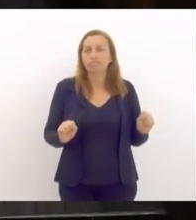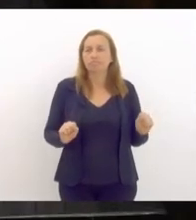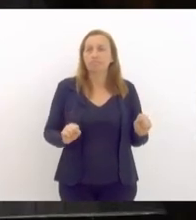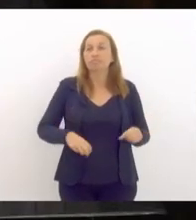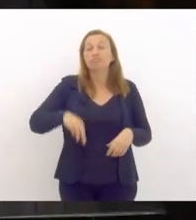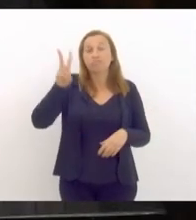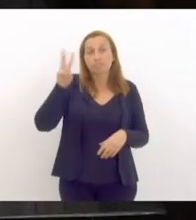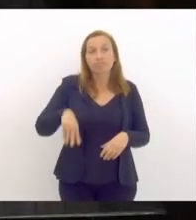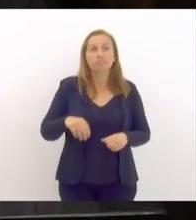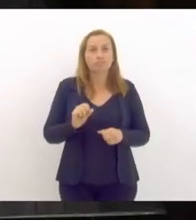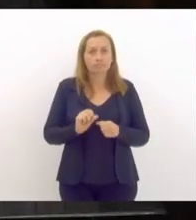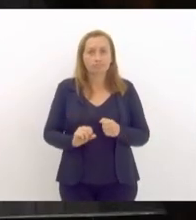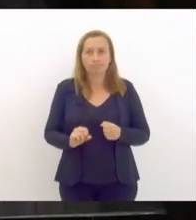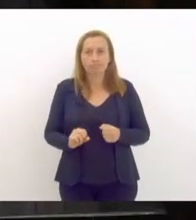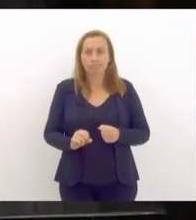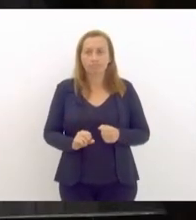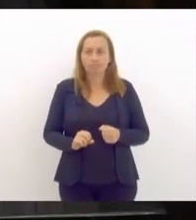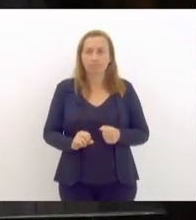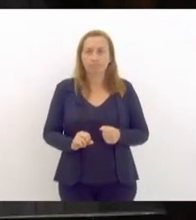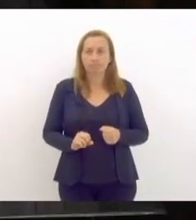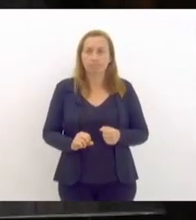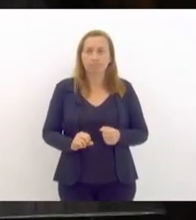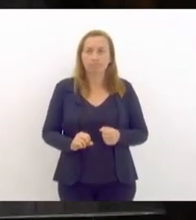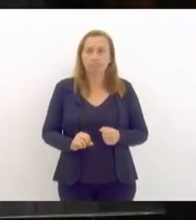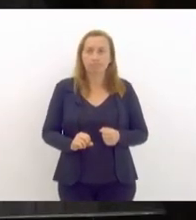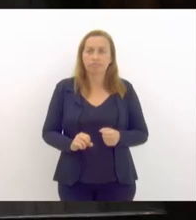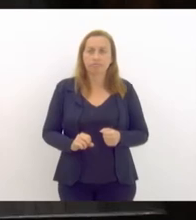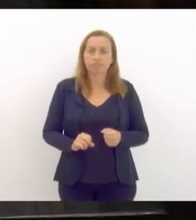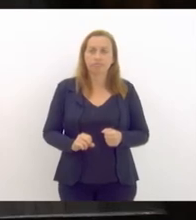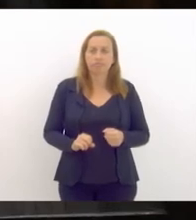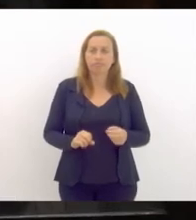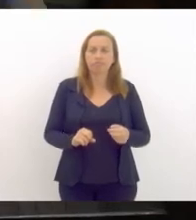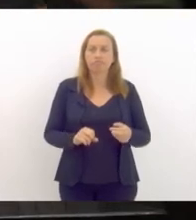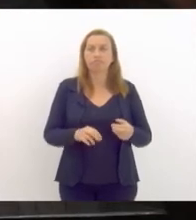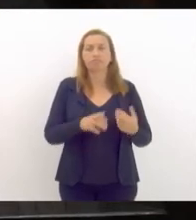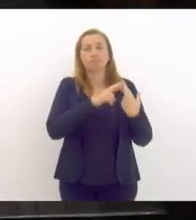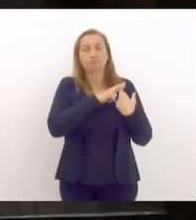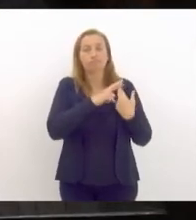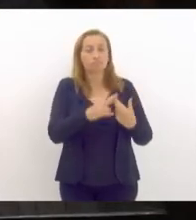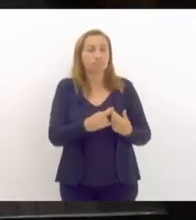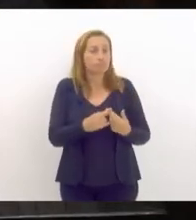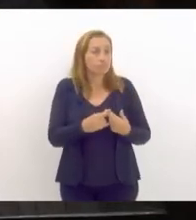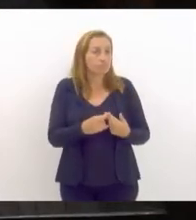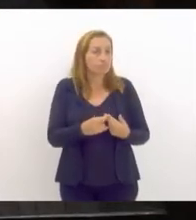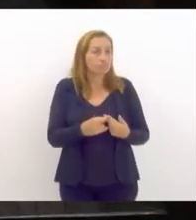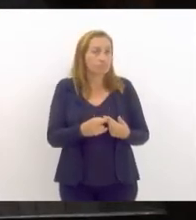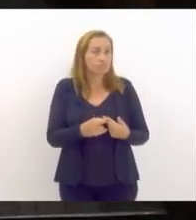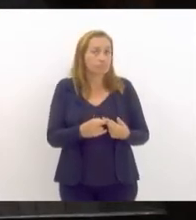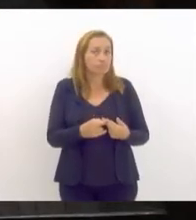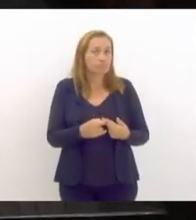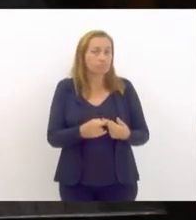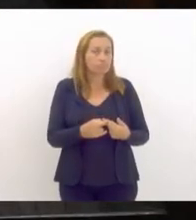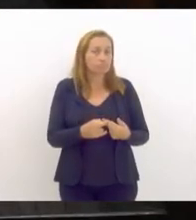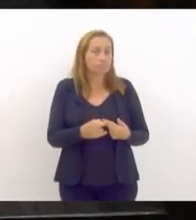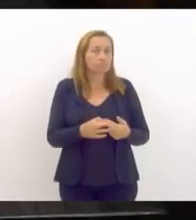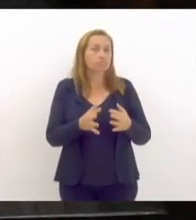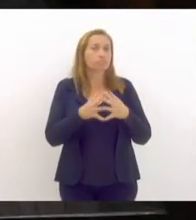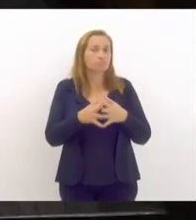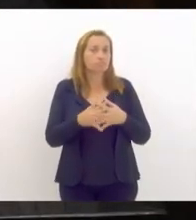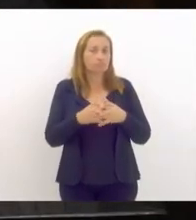quem fizer isso vai estar se tornando corresponsável de um impróprio judicial bilionário